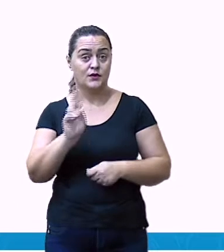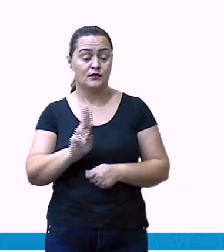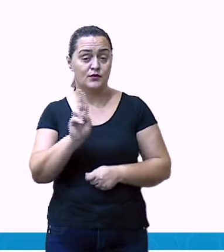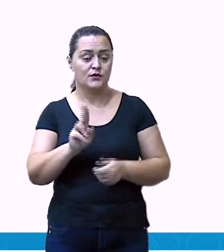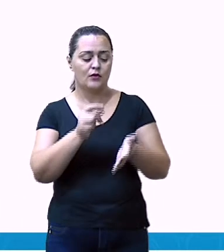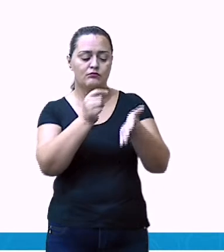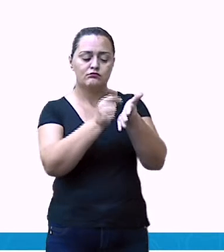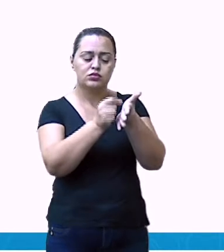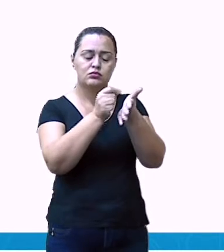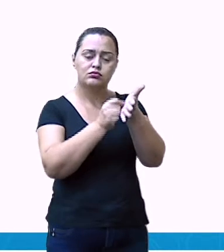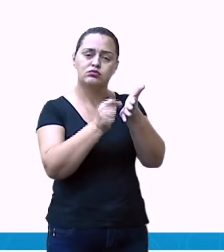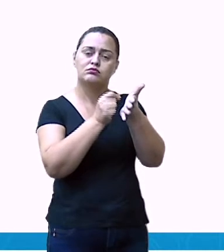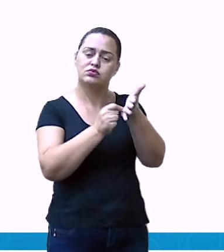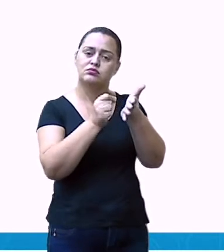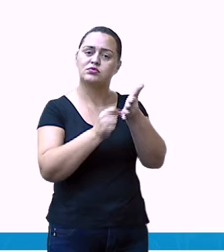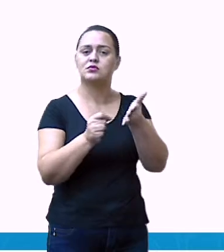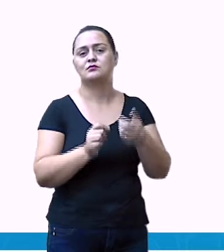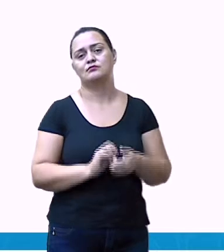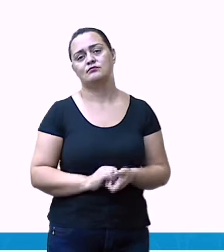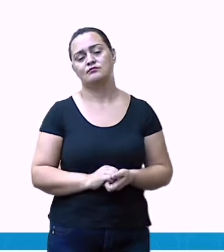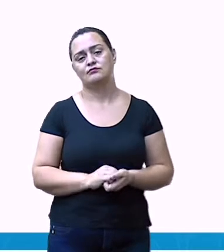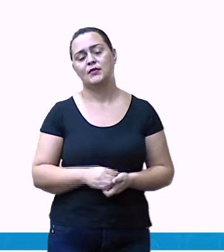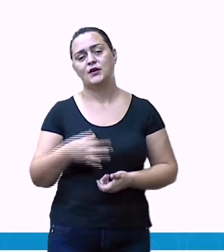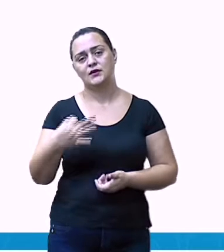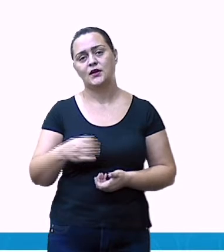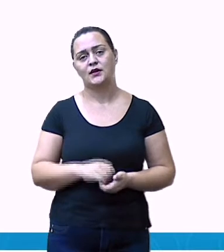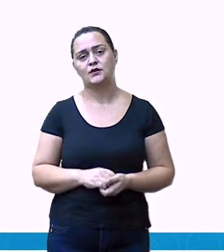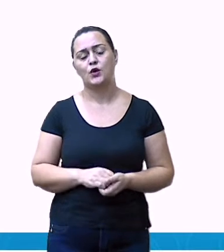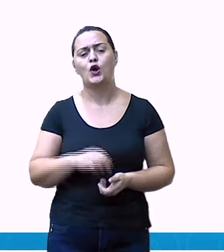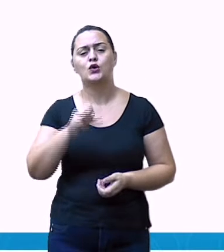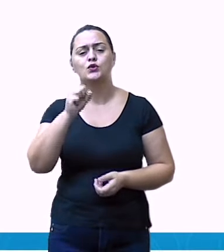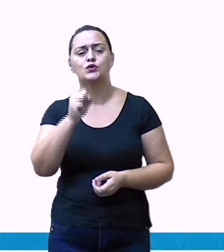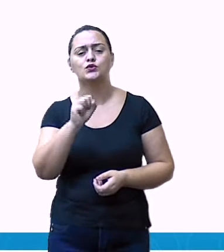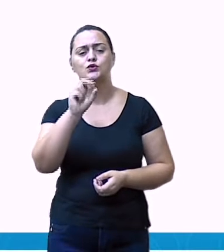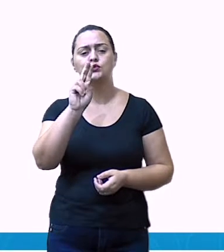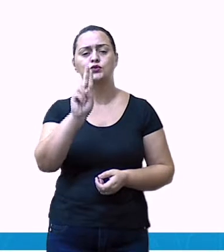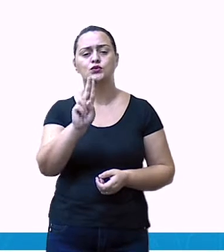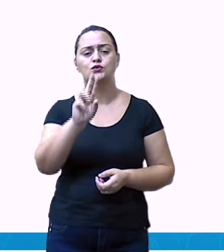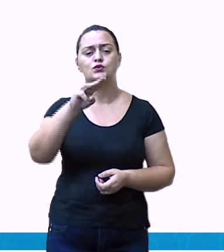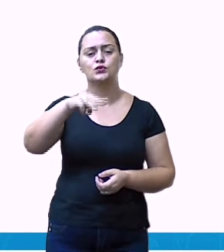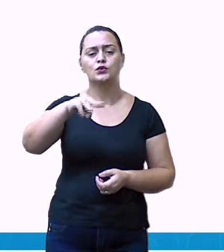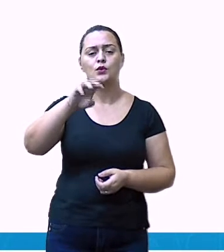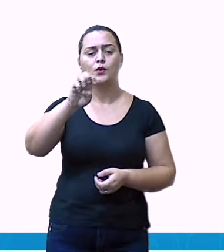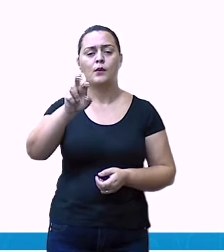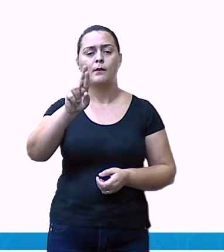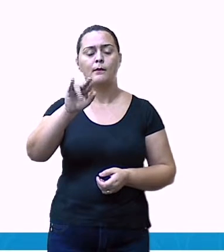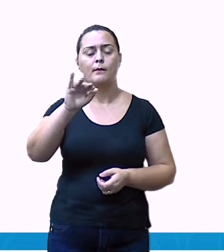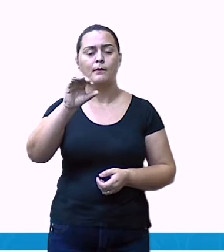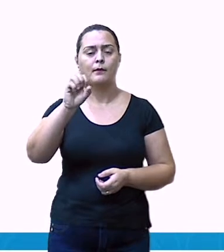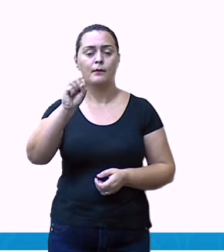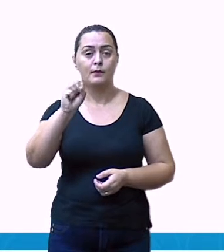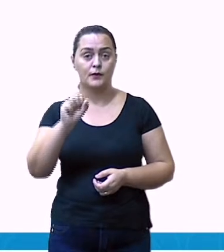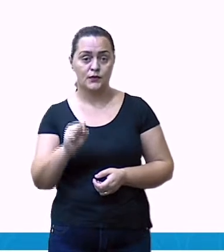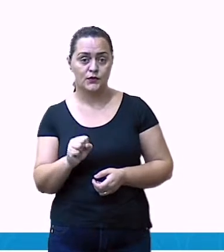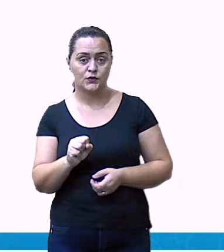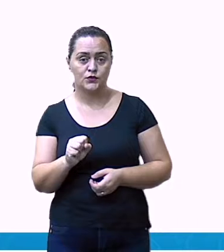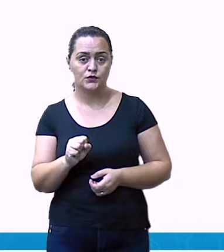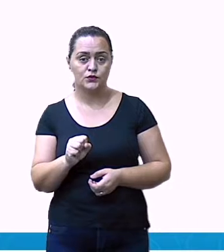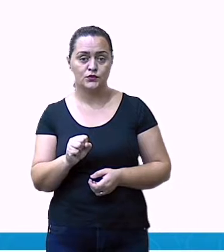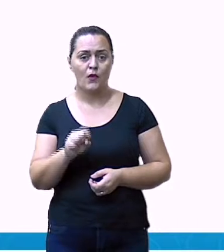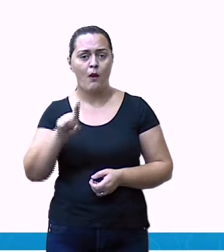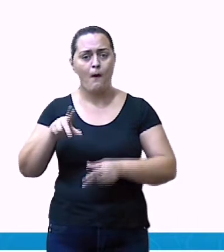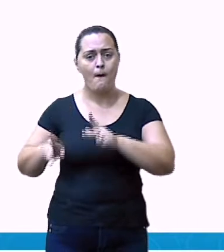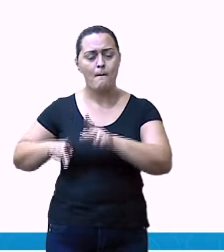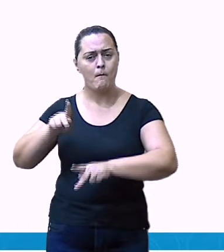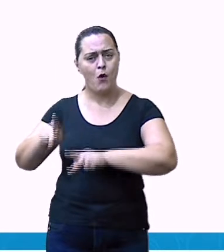os sumérios? Um povo da Mesopotâmia. Então, por que eles começaram a registrar? Pela necessidade